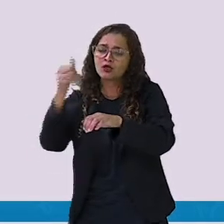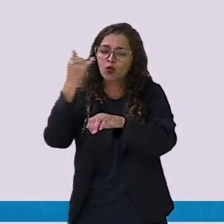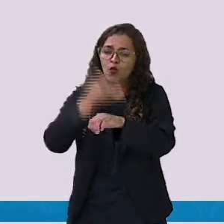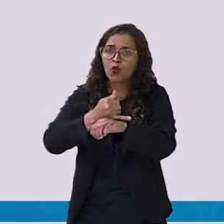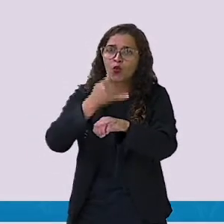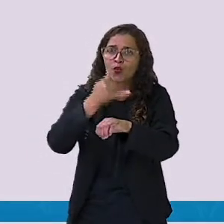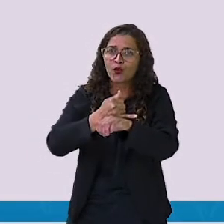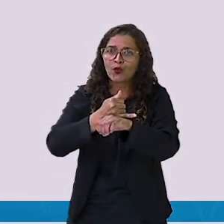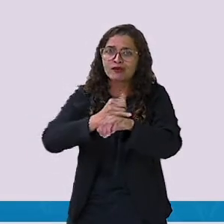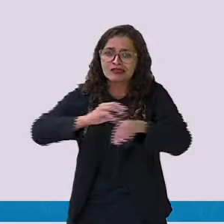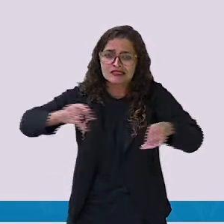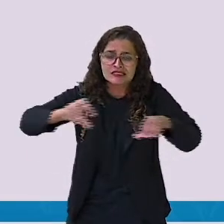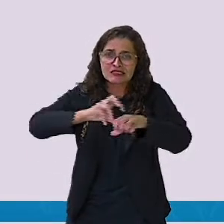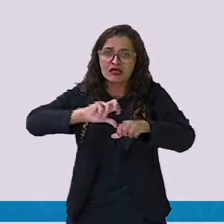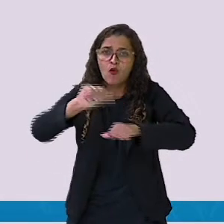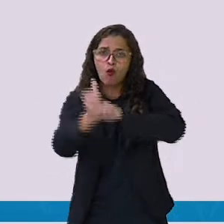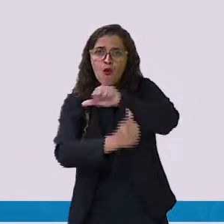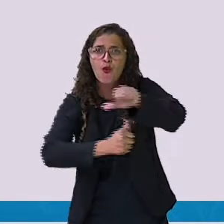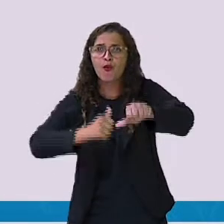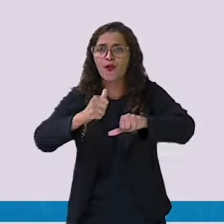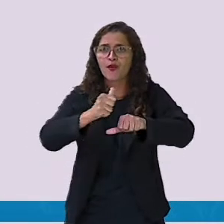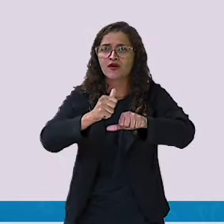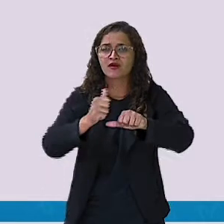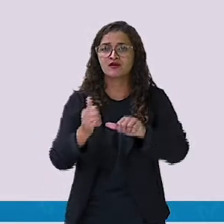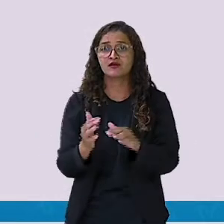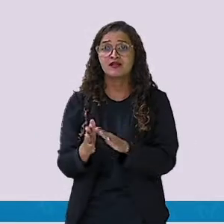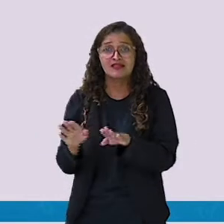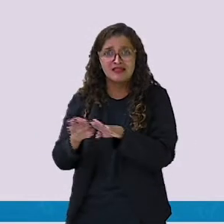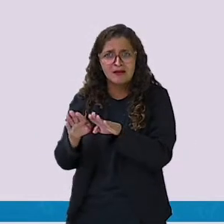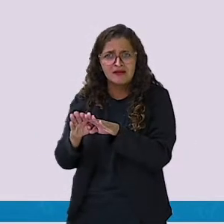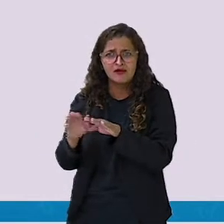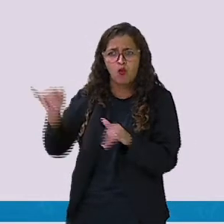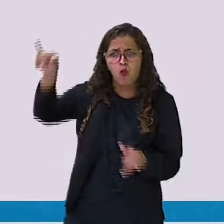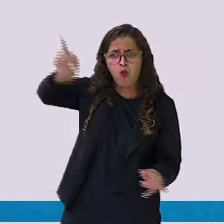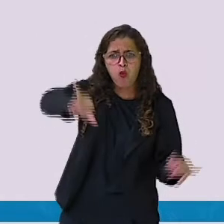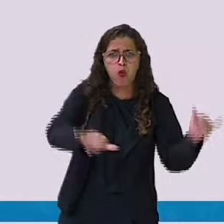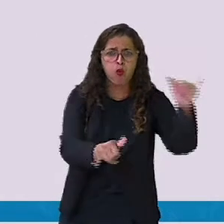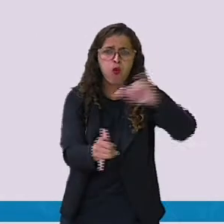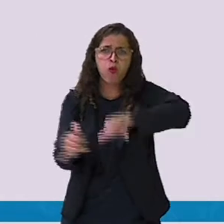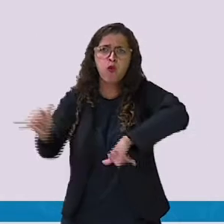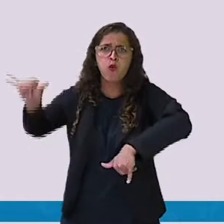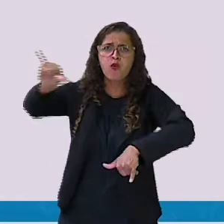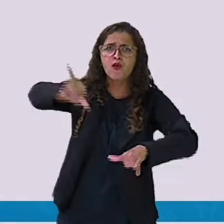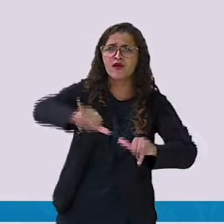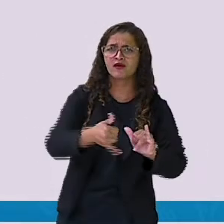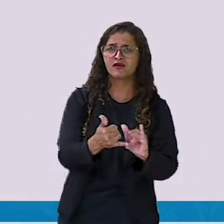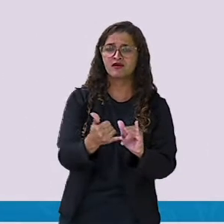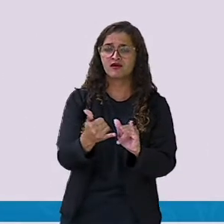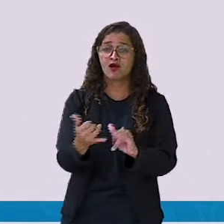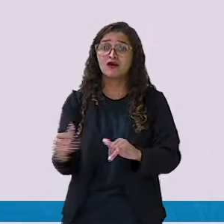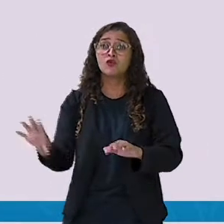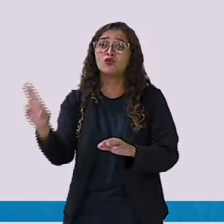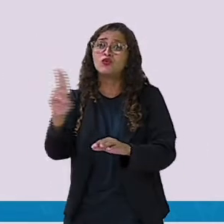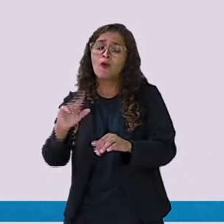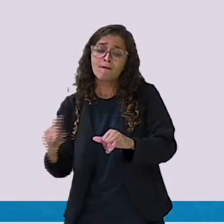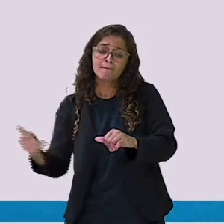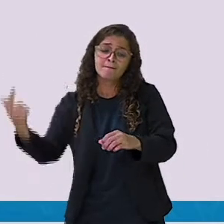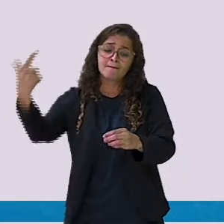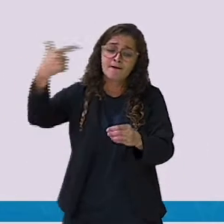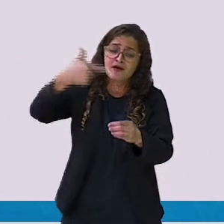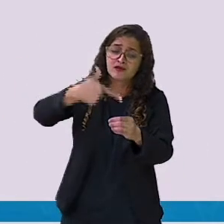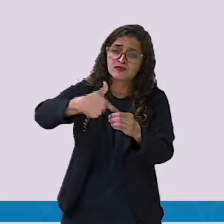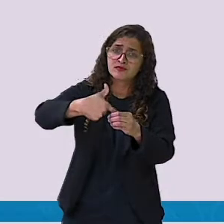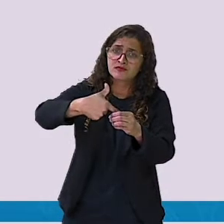produtos de mineração, química e petroquímica. Okay? Então, nós estamos falando aqui aqueles ali